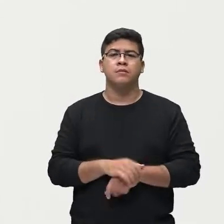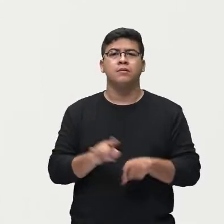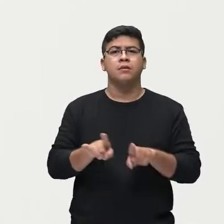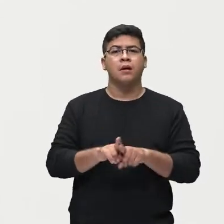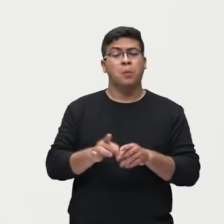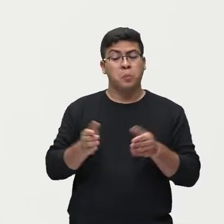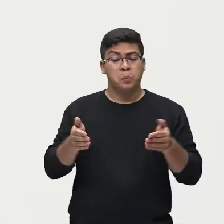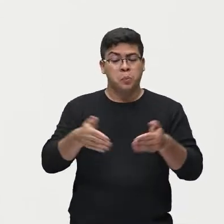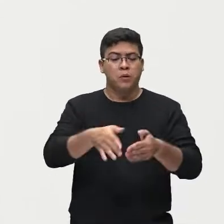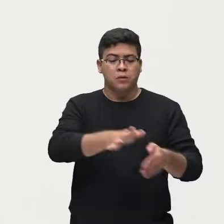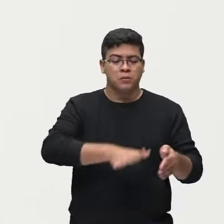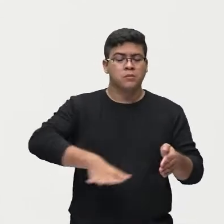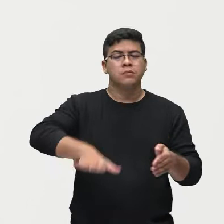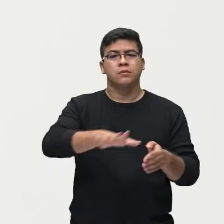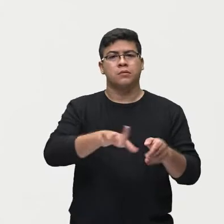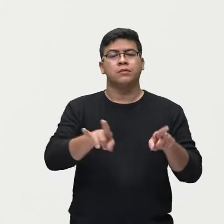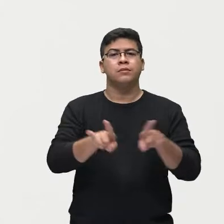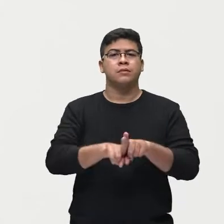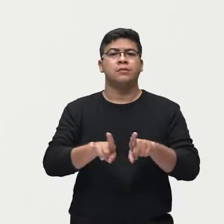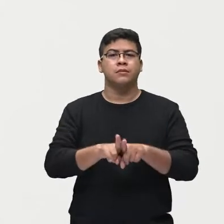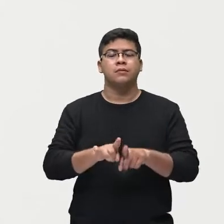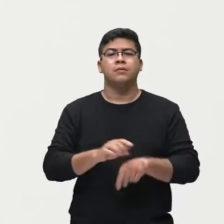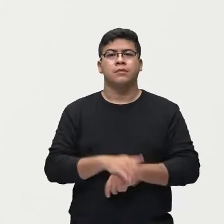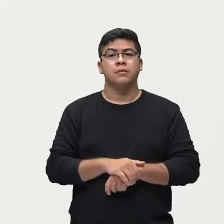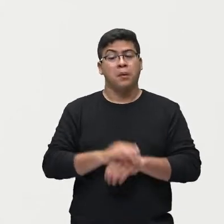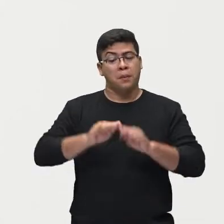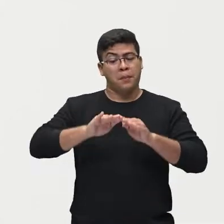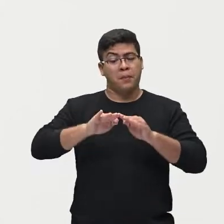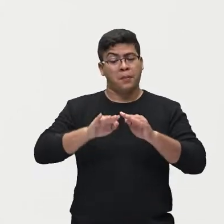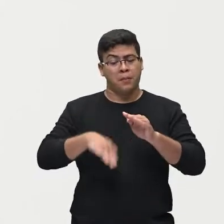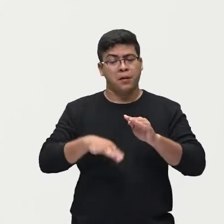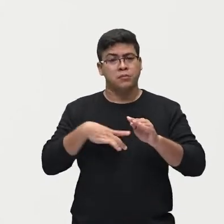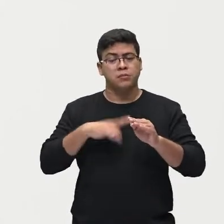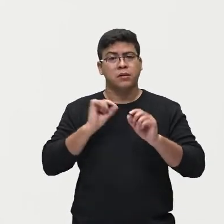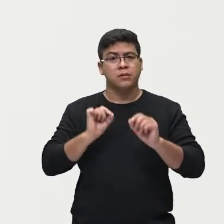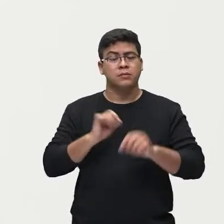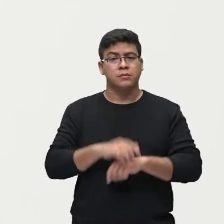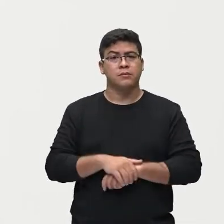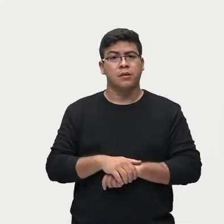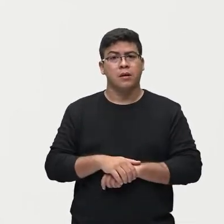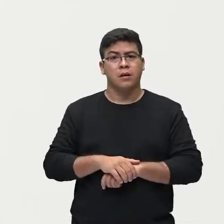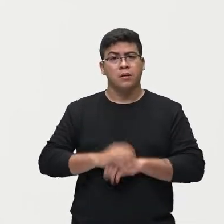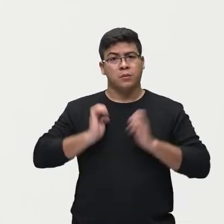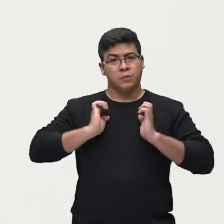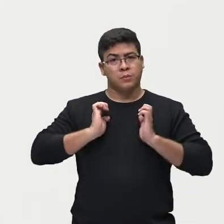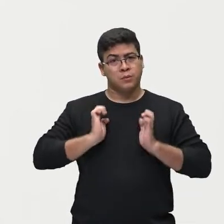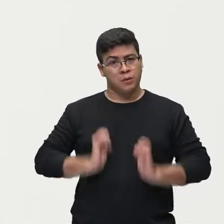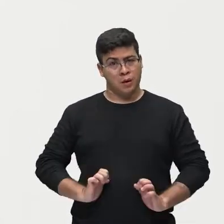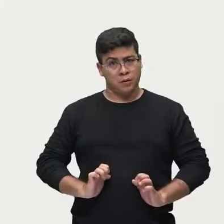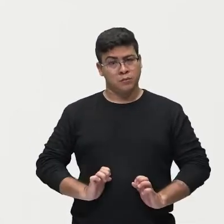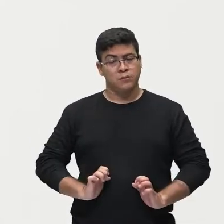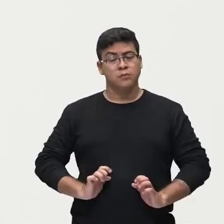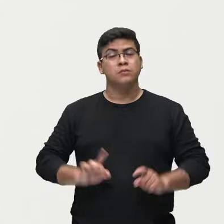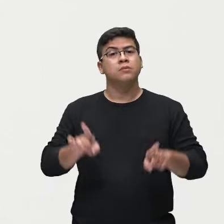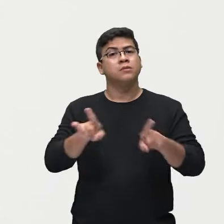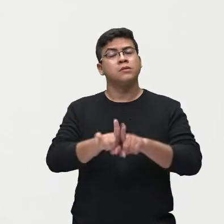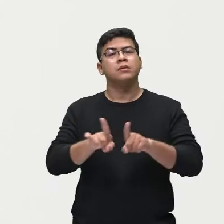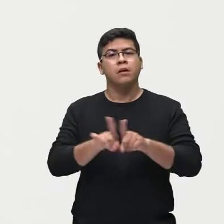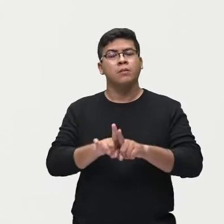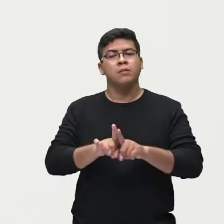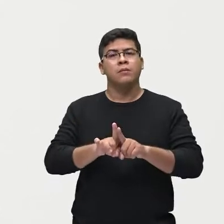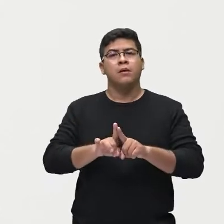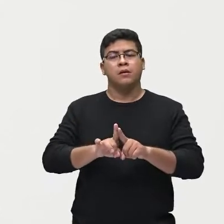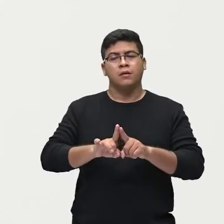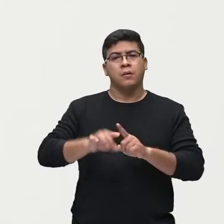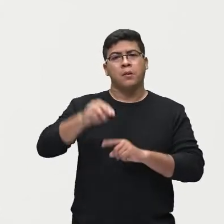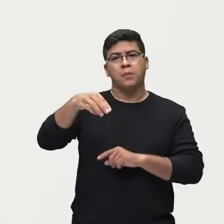imersas em princípios éticos e valores morais. Né? E como é que isso acontece? Normalmente, esses princípios éticos e